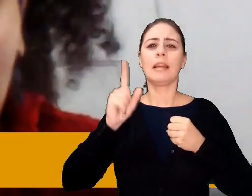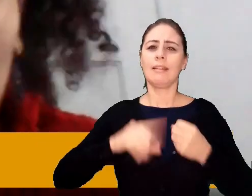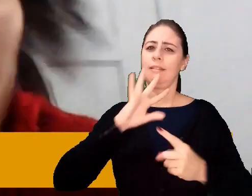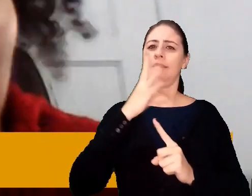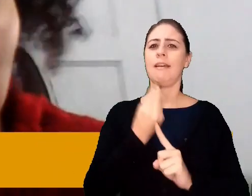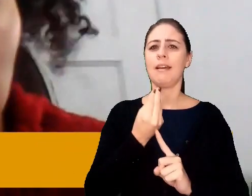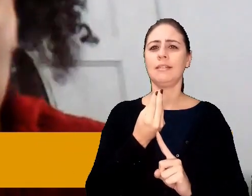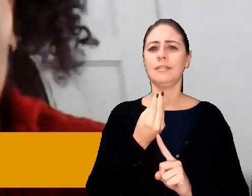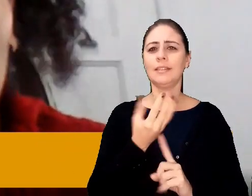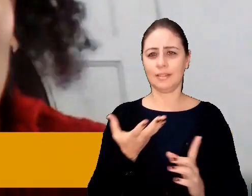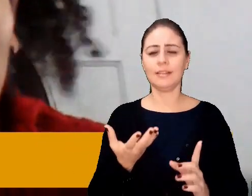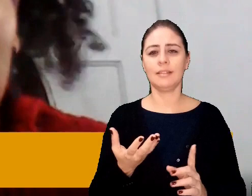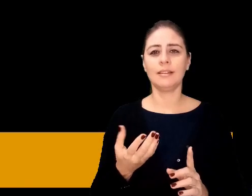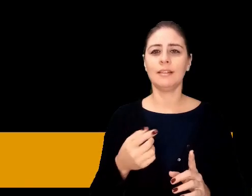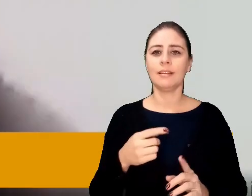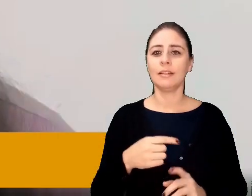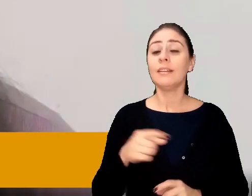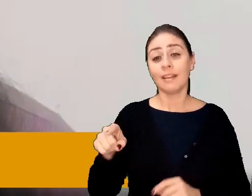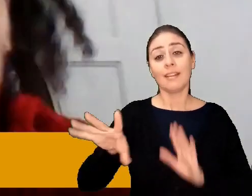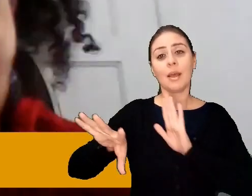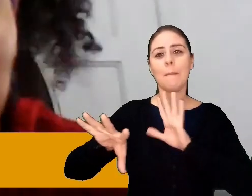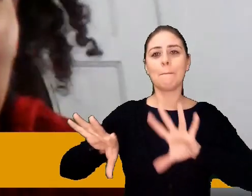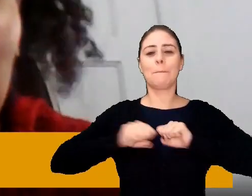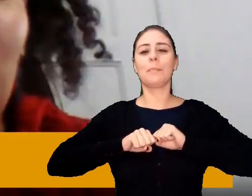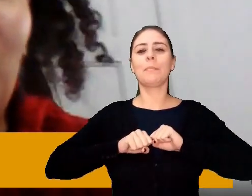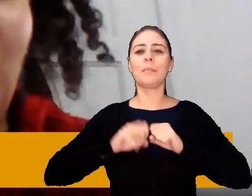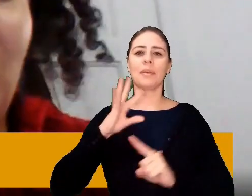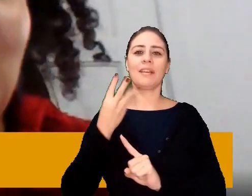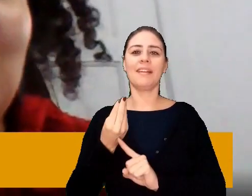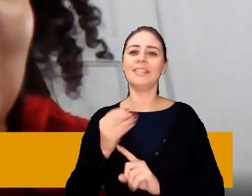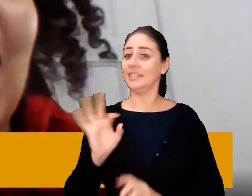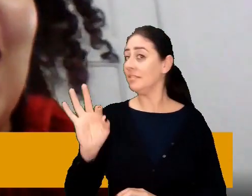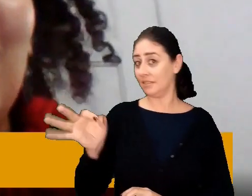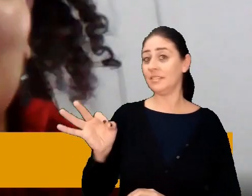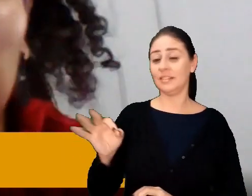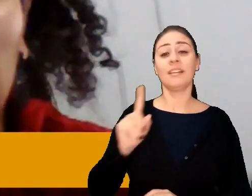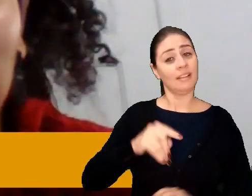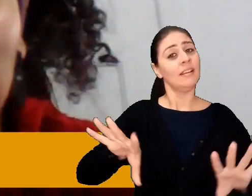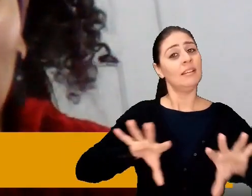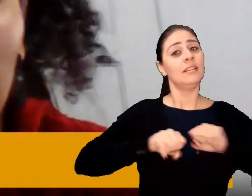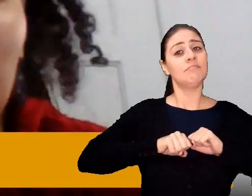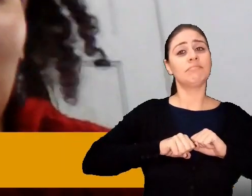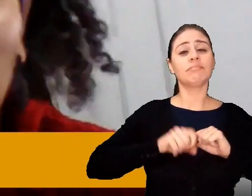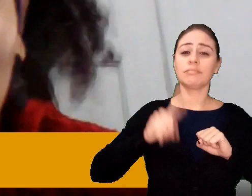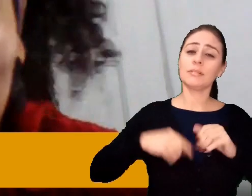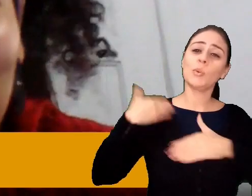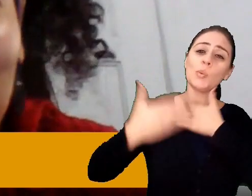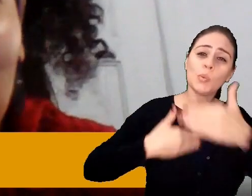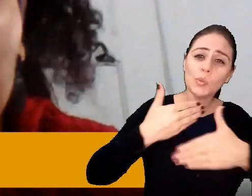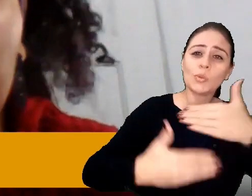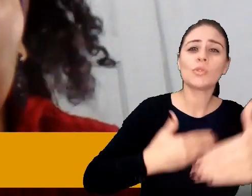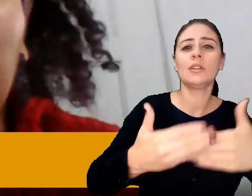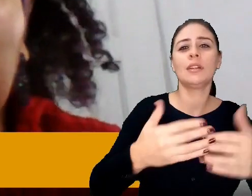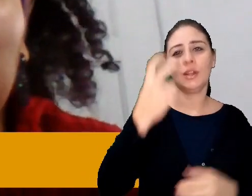arte, né? Porque é uma arte. Não é Se uma simples apropriar. Exatamente. Vamos iniciar essa apropriação, dar